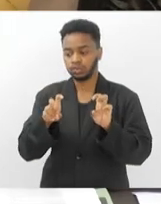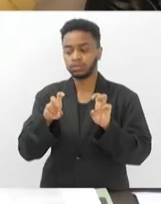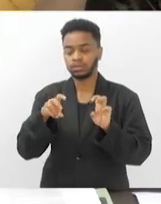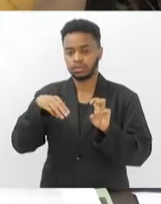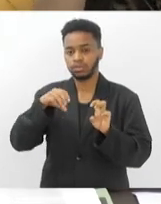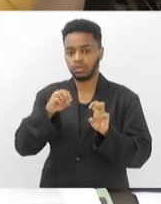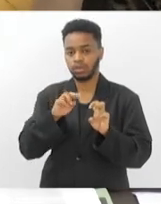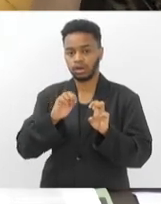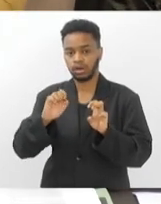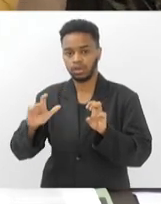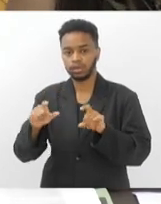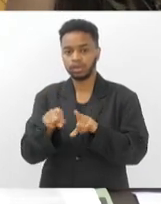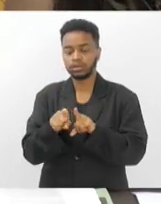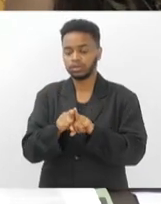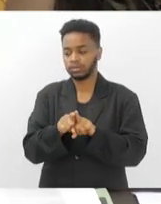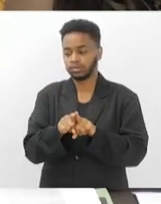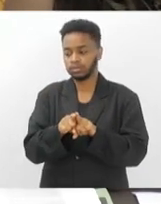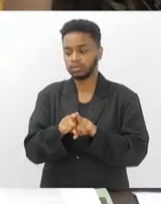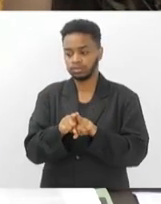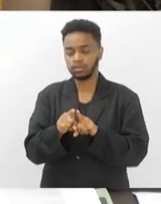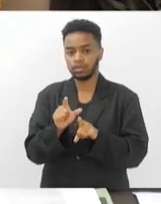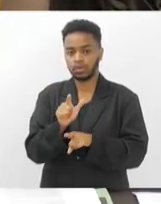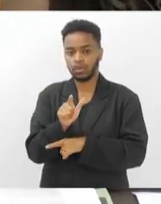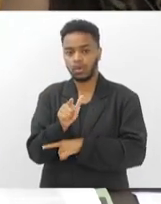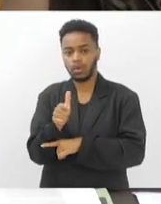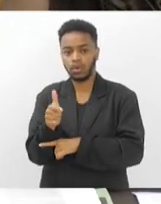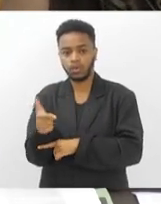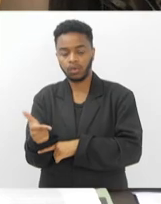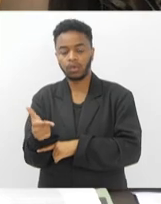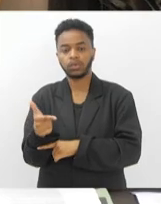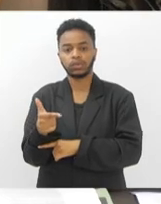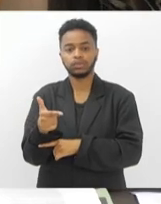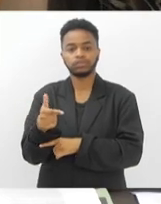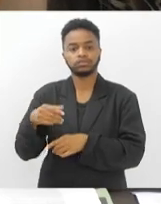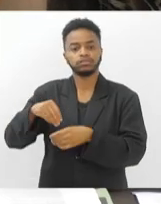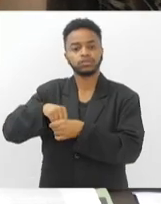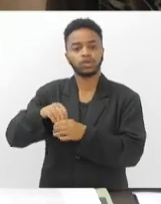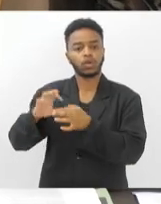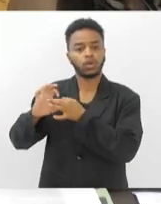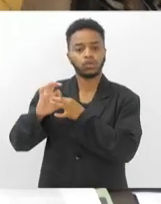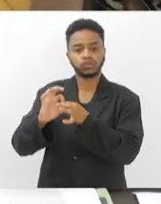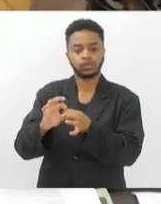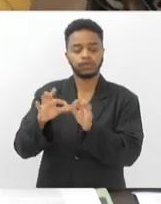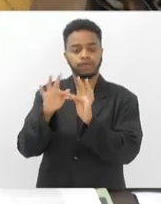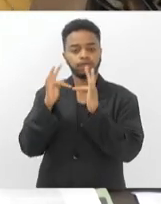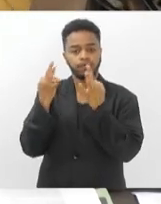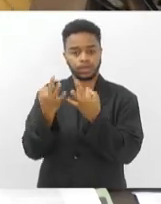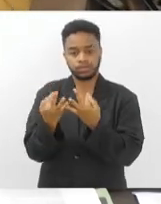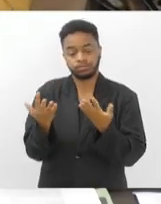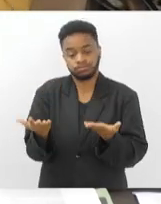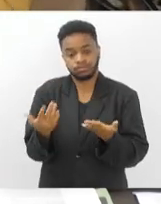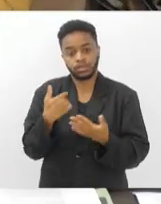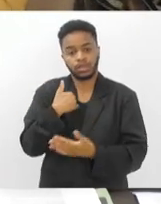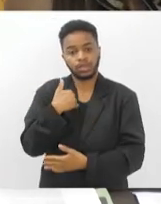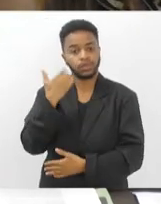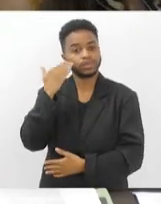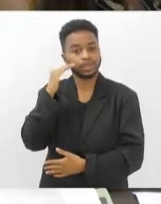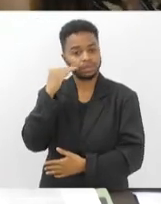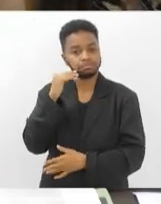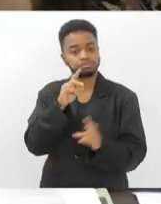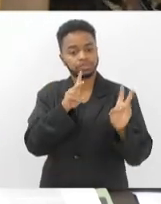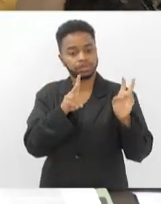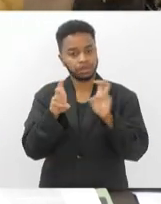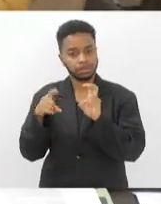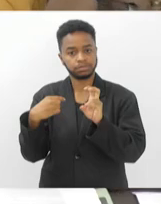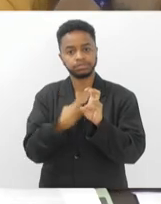de educação da sua própria, do seu próprio contexto familiar. Então, aí são questões e que nós temos que respeitar.